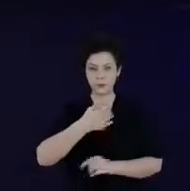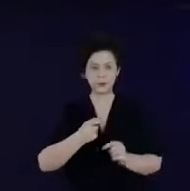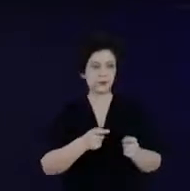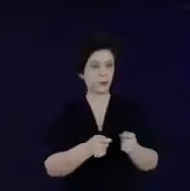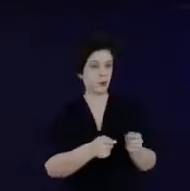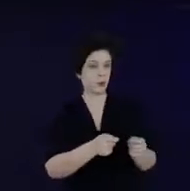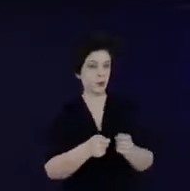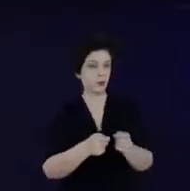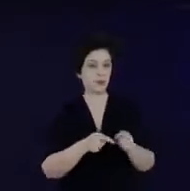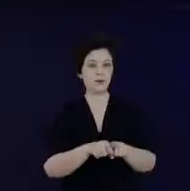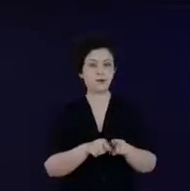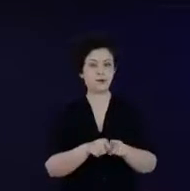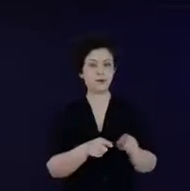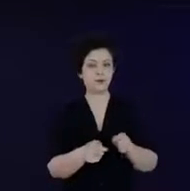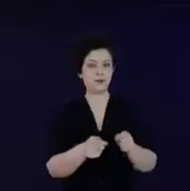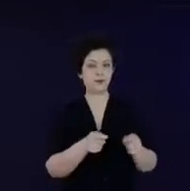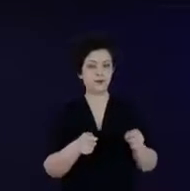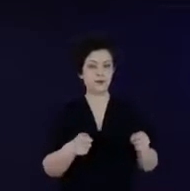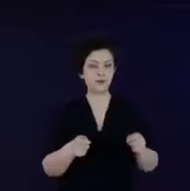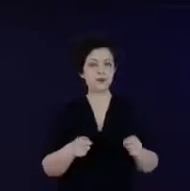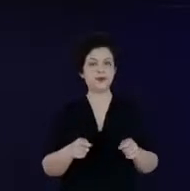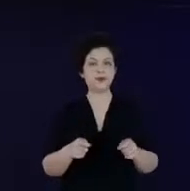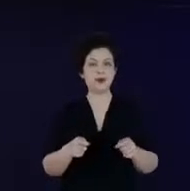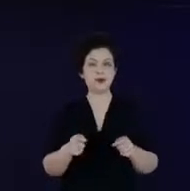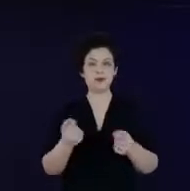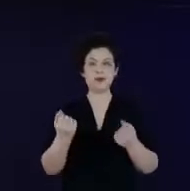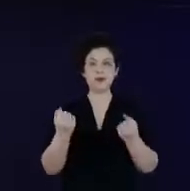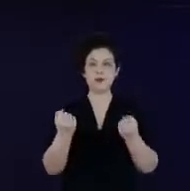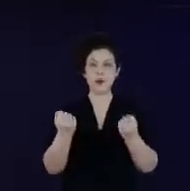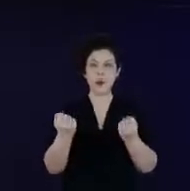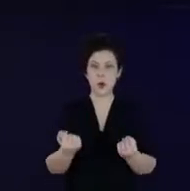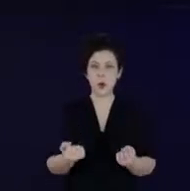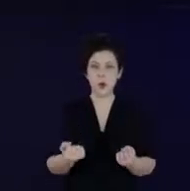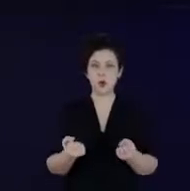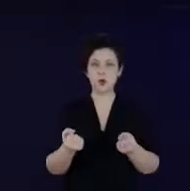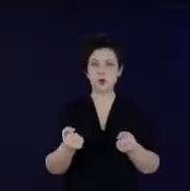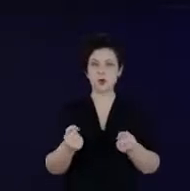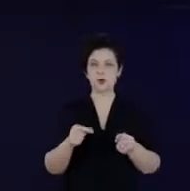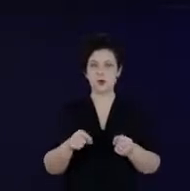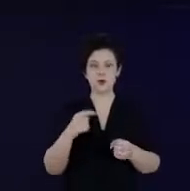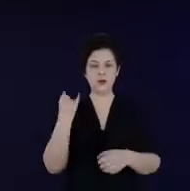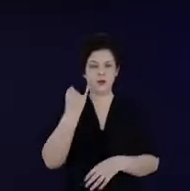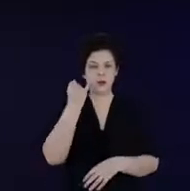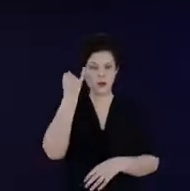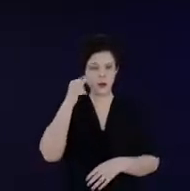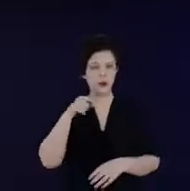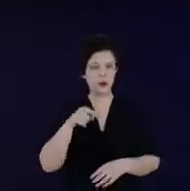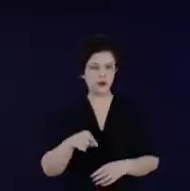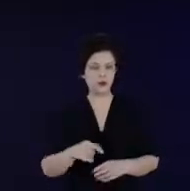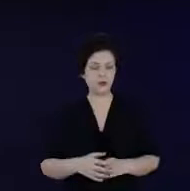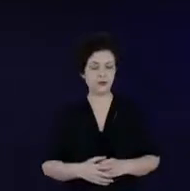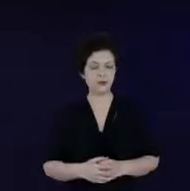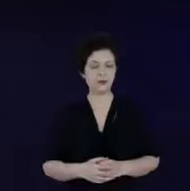controle e controle de carga é uma forma muito importante.